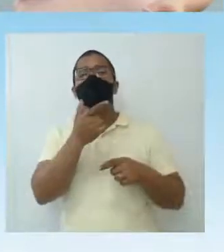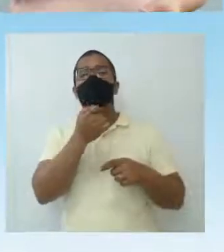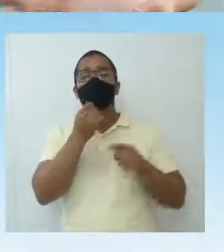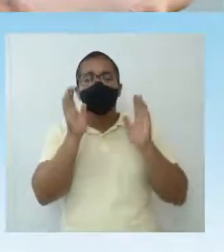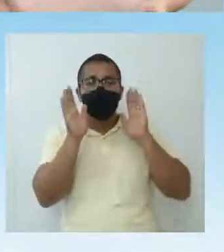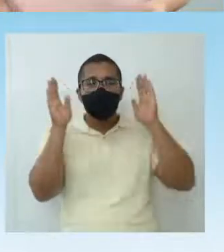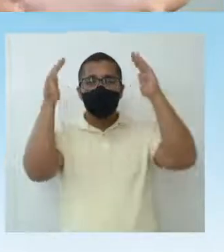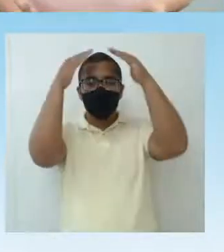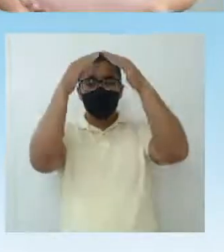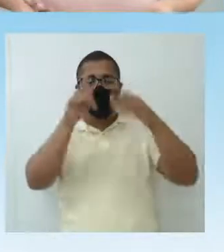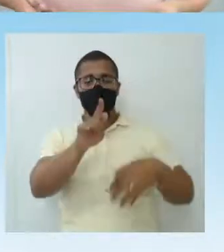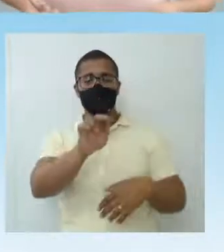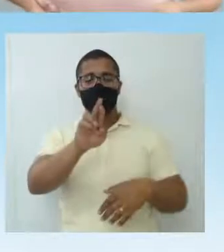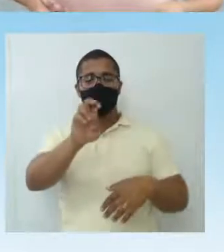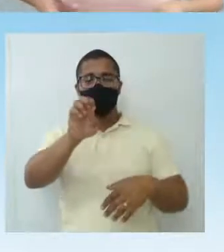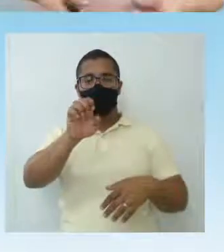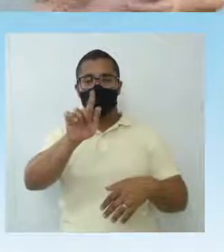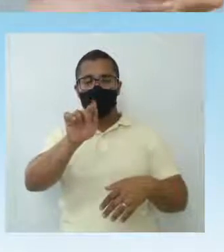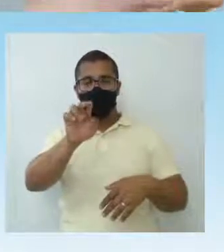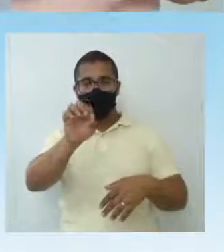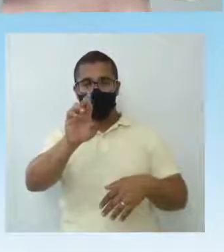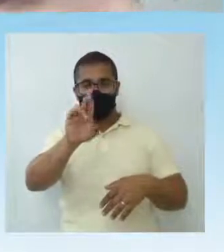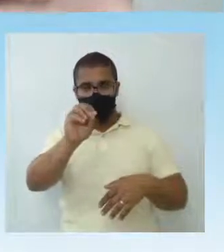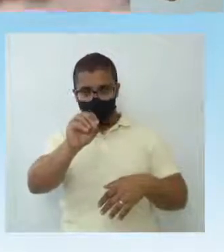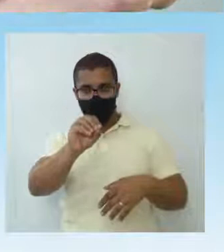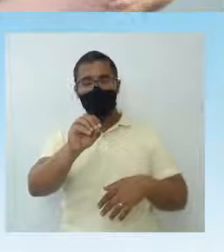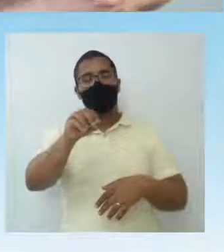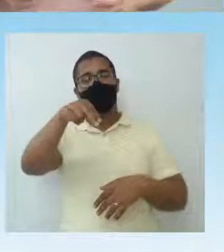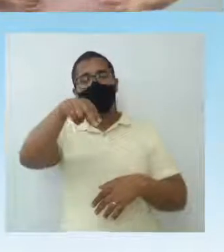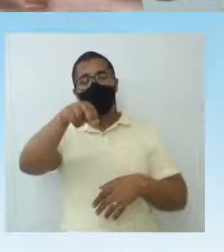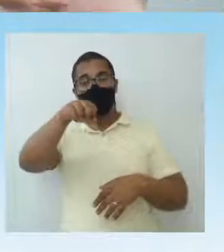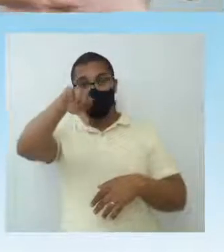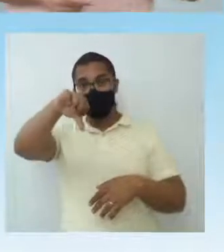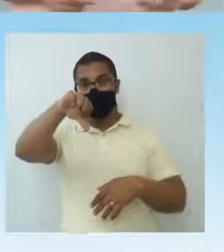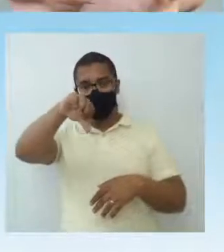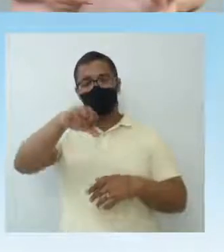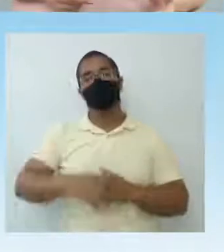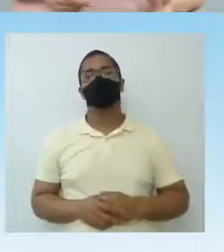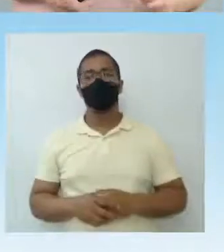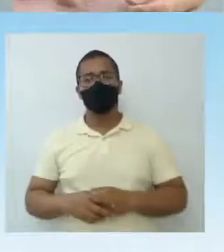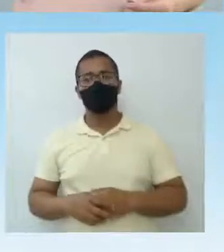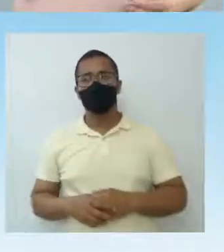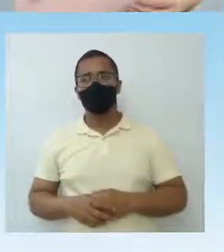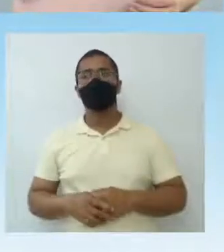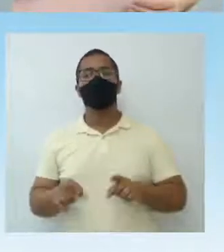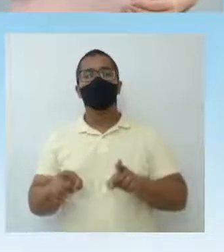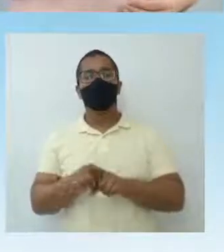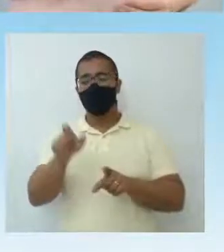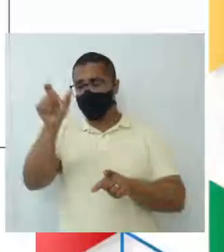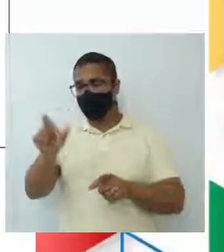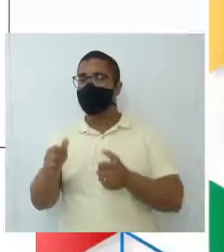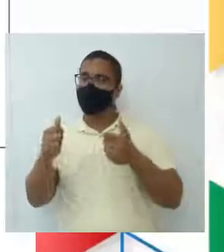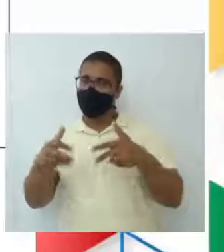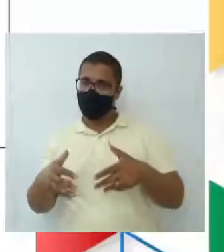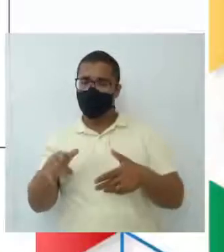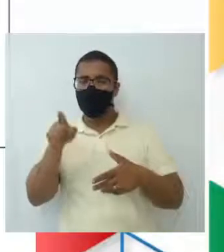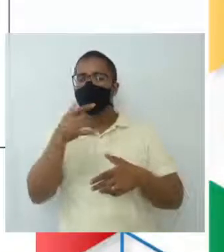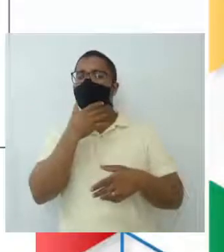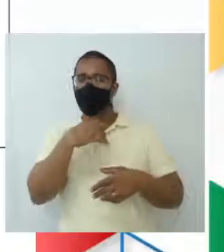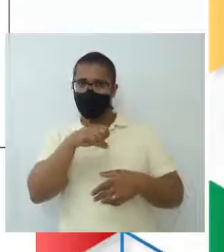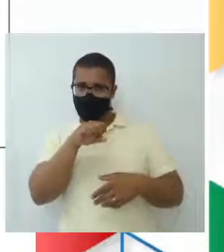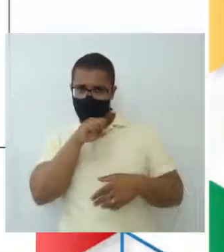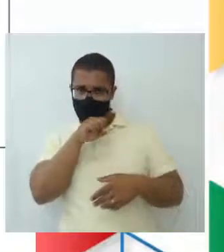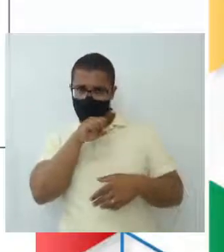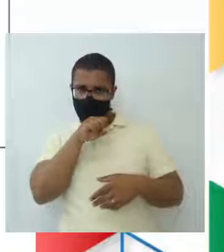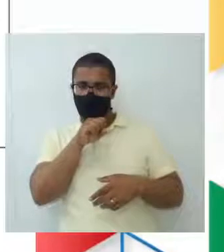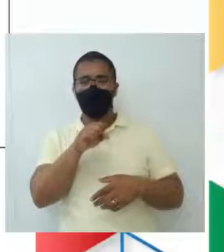canonizou Francisco de Assis. E aqui temos mais ainda sobre a biografia dele. Seu pai estava na França. Quando